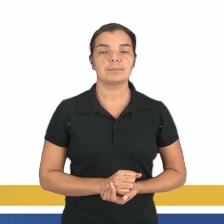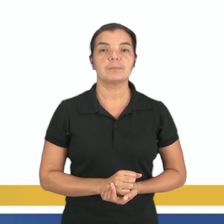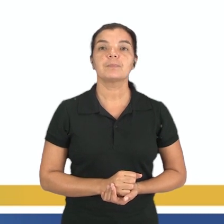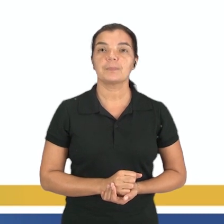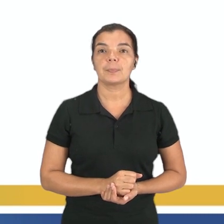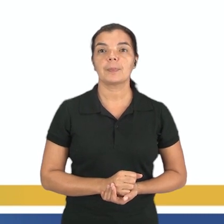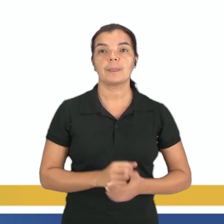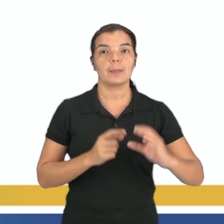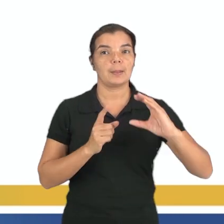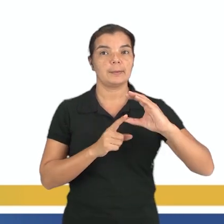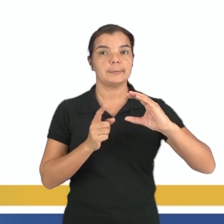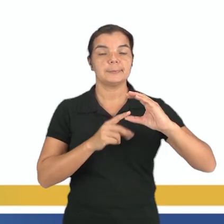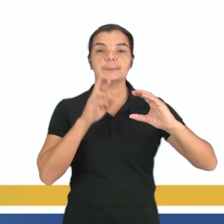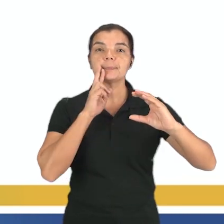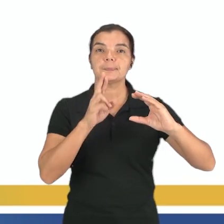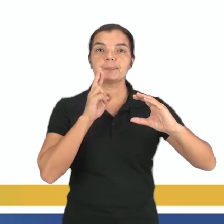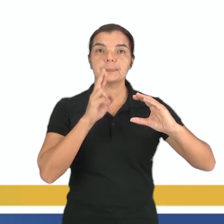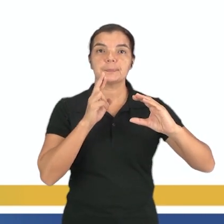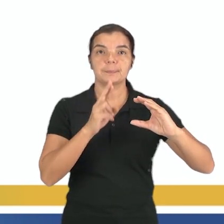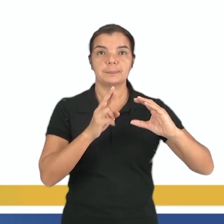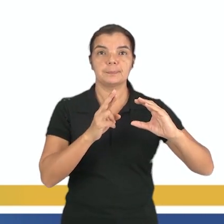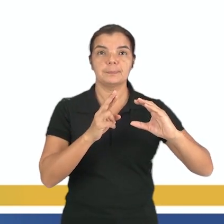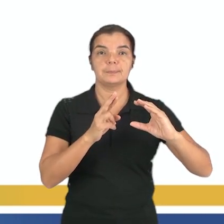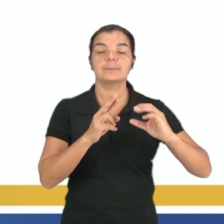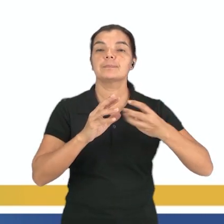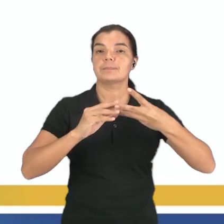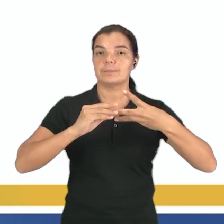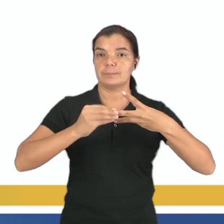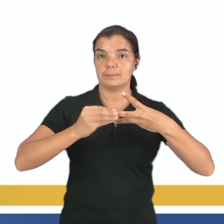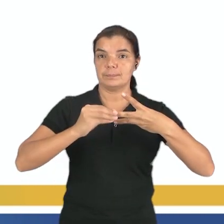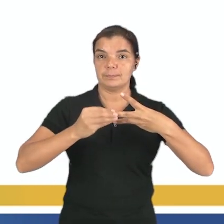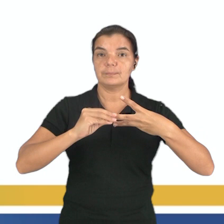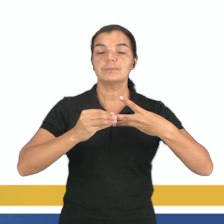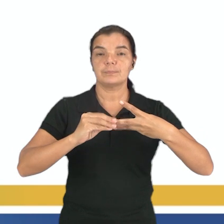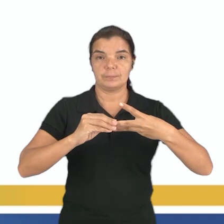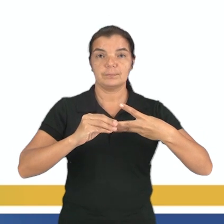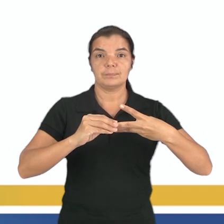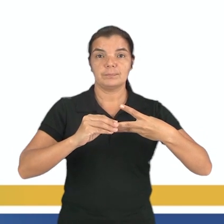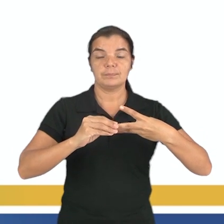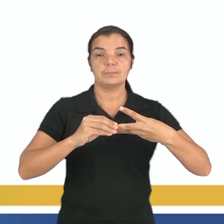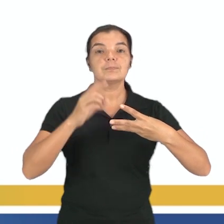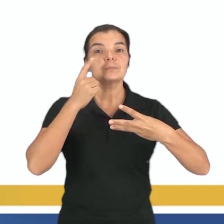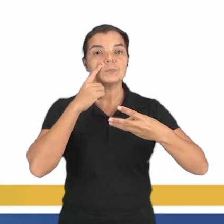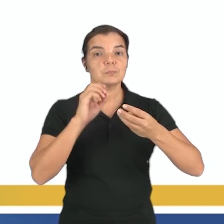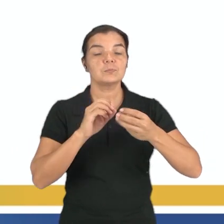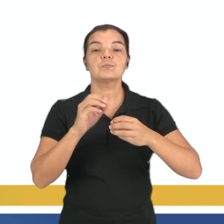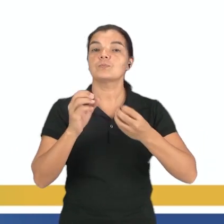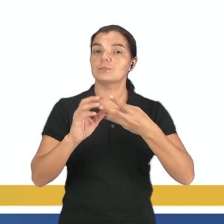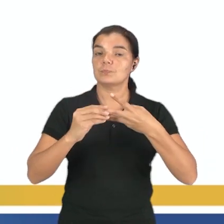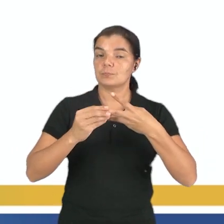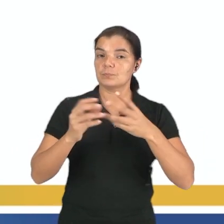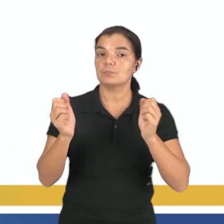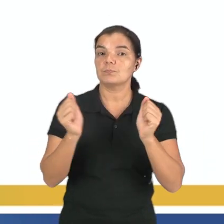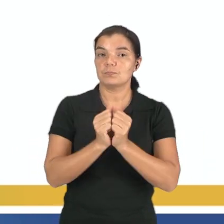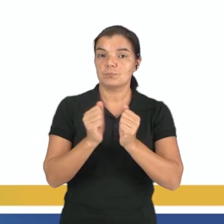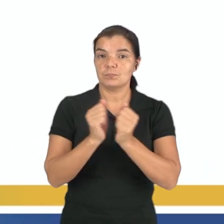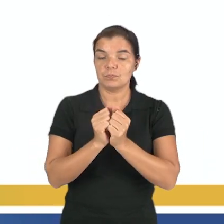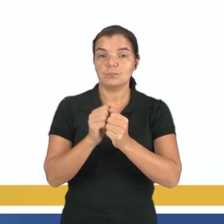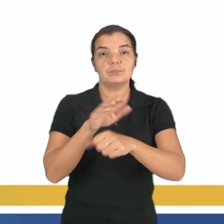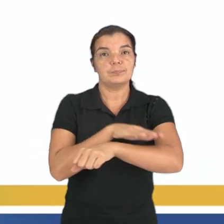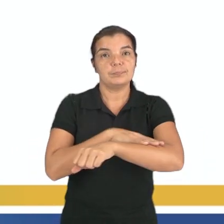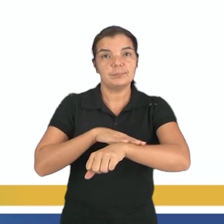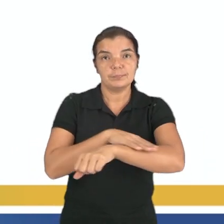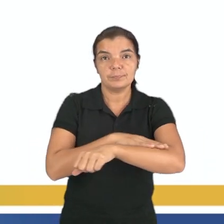Nesse caso aí é o seguinte, ó, a formação das células, a gente pode observar aí na letra C, formação das células levam